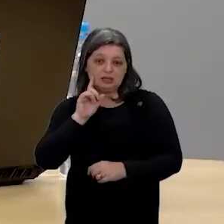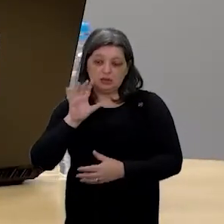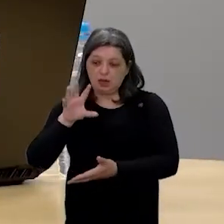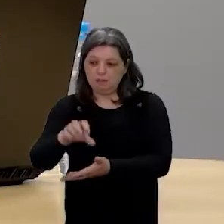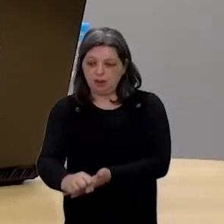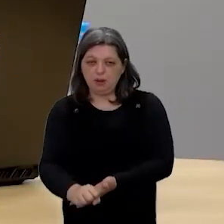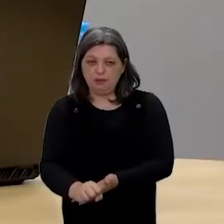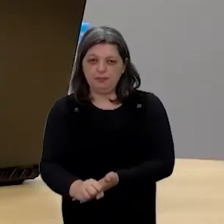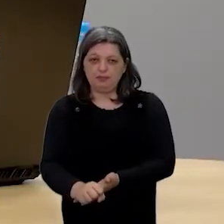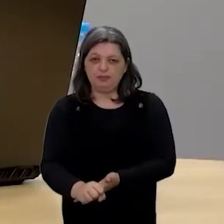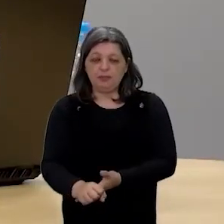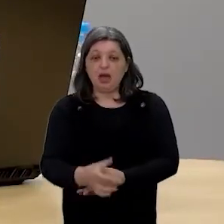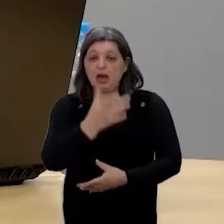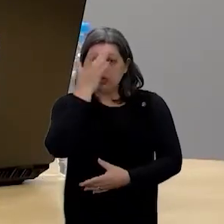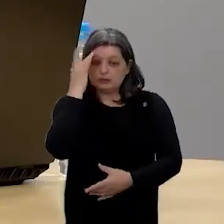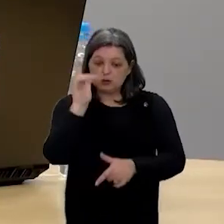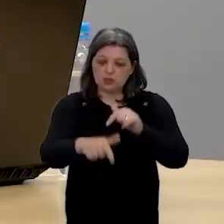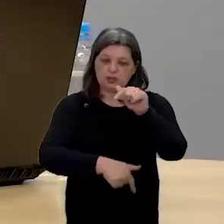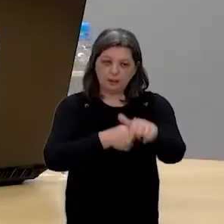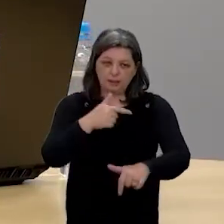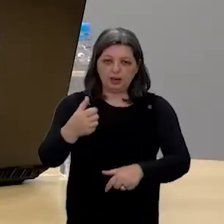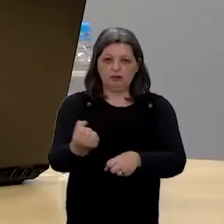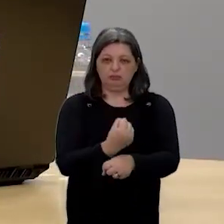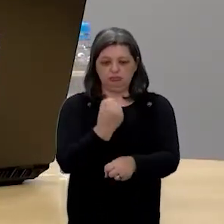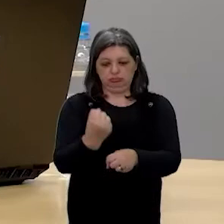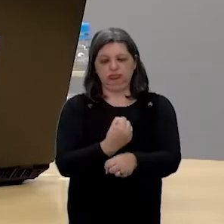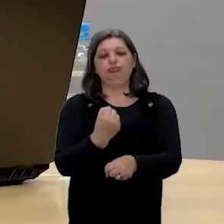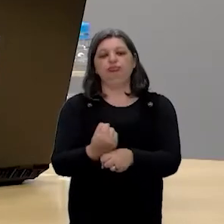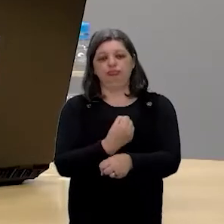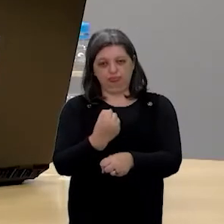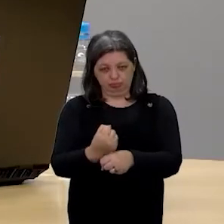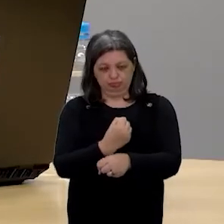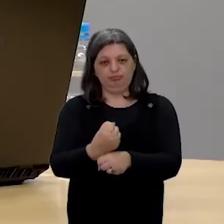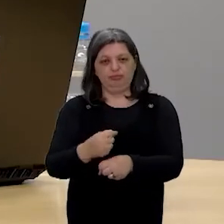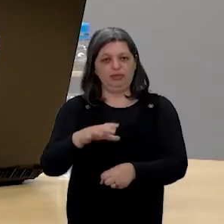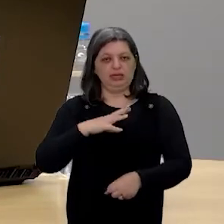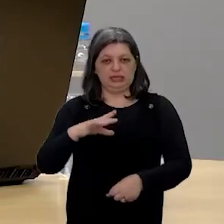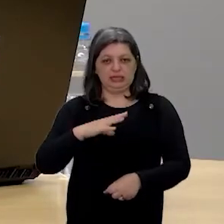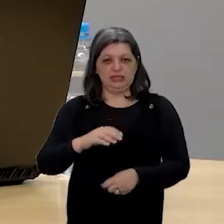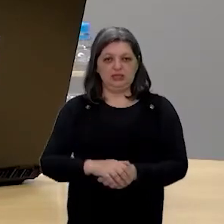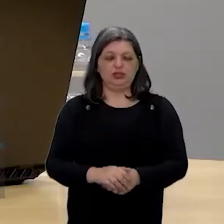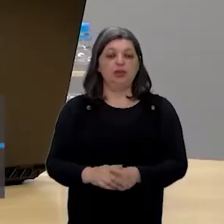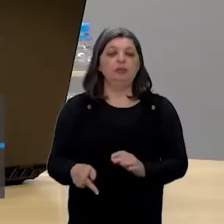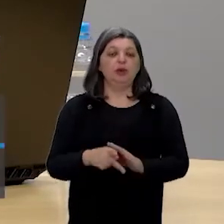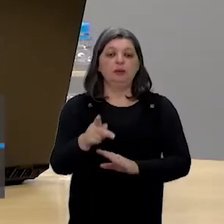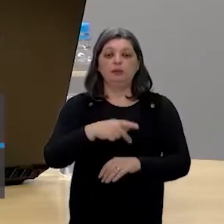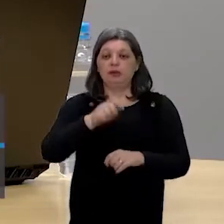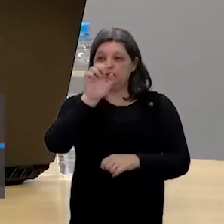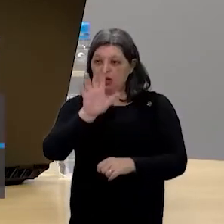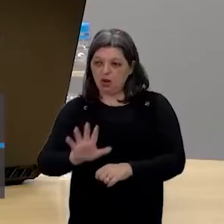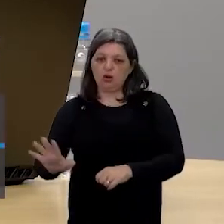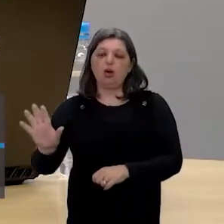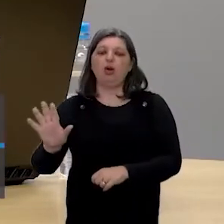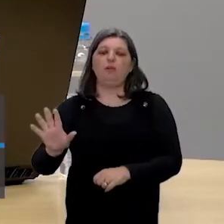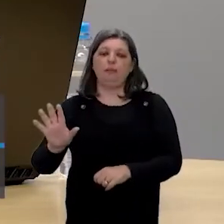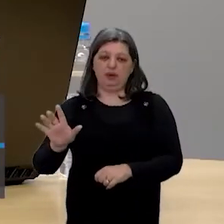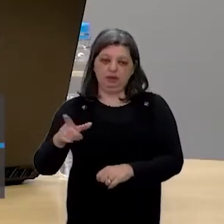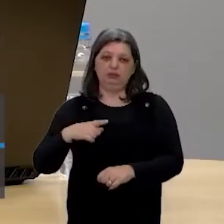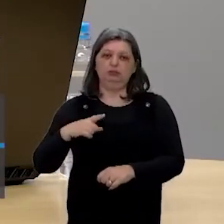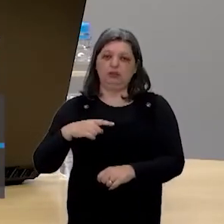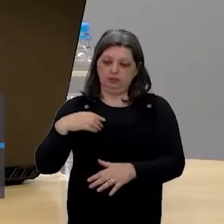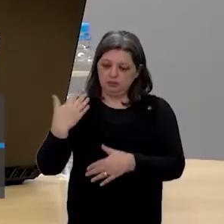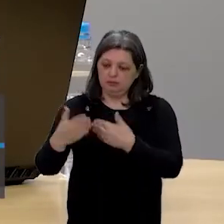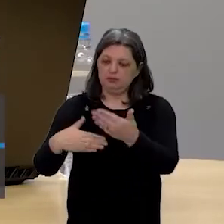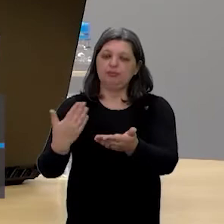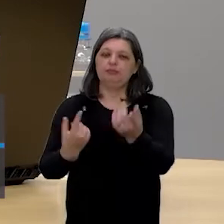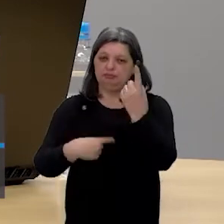onde os pedreiros estão ali trabalhando na reconstrução da cidade. Então, a Europa também se reergueu, até com uma